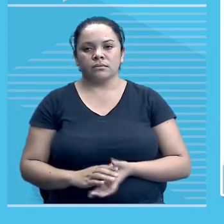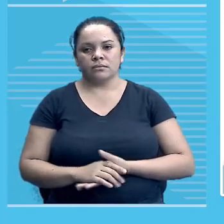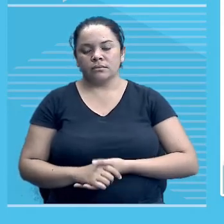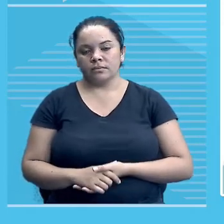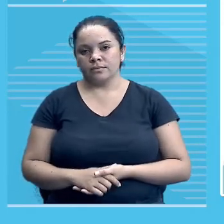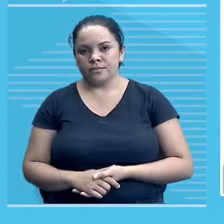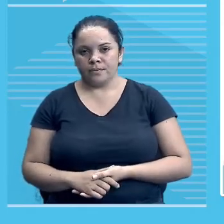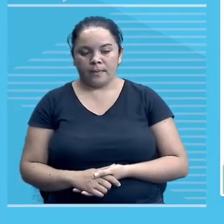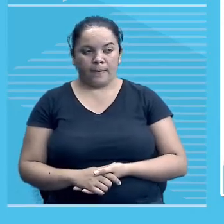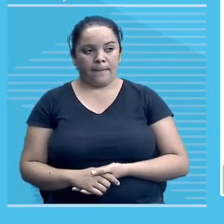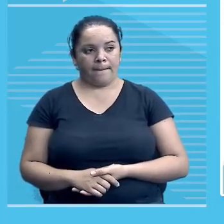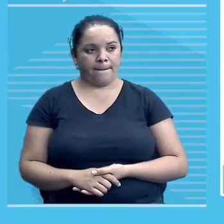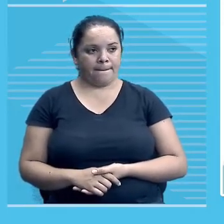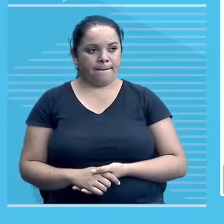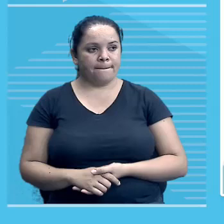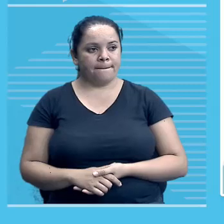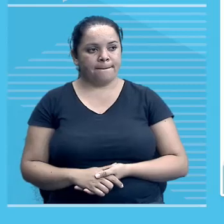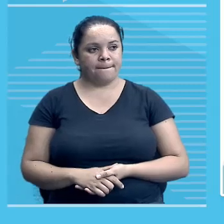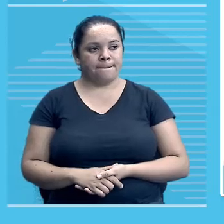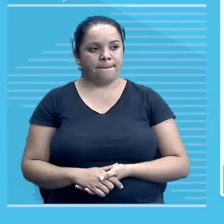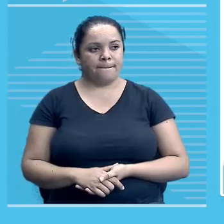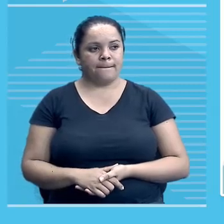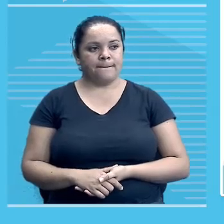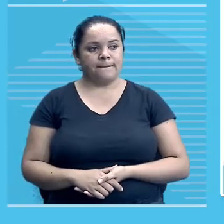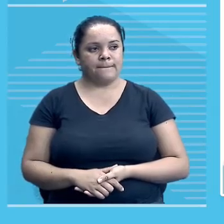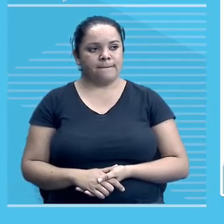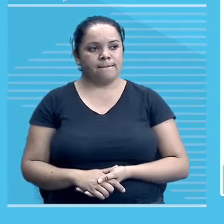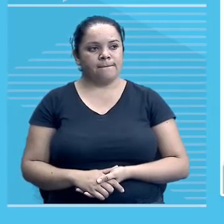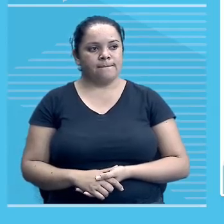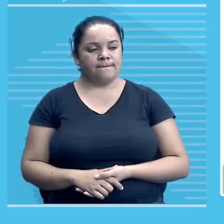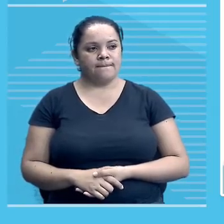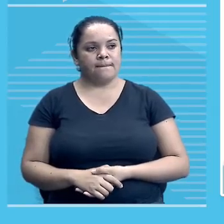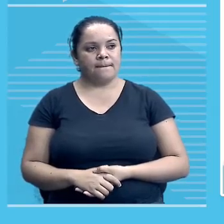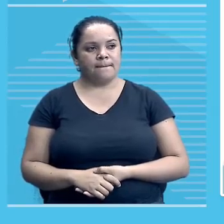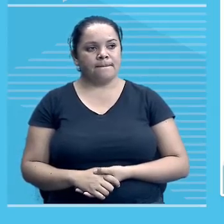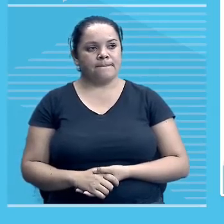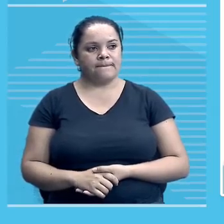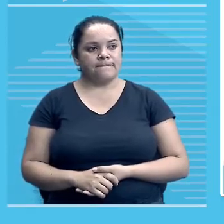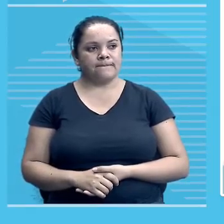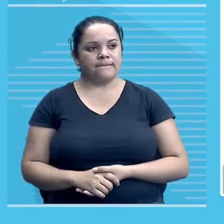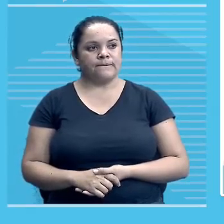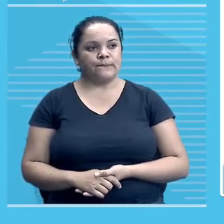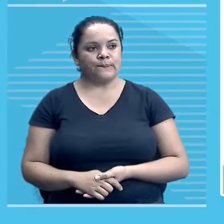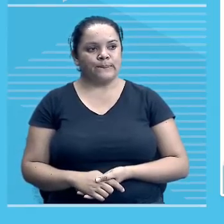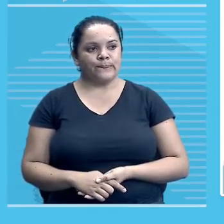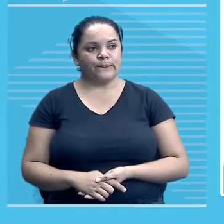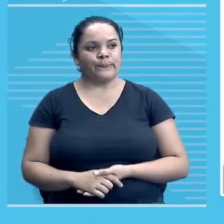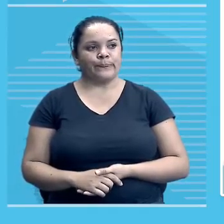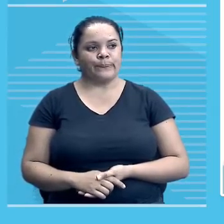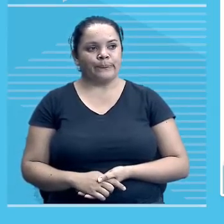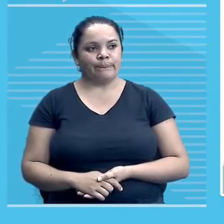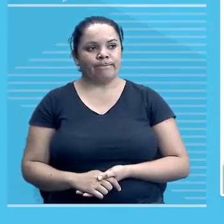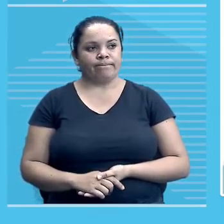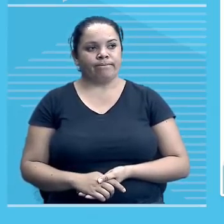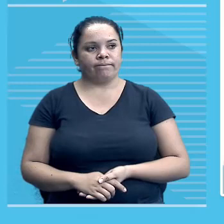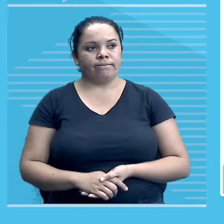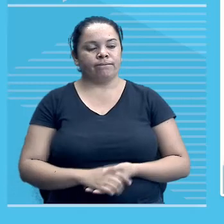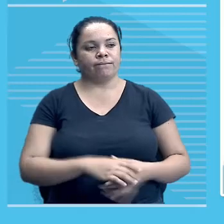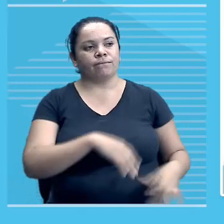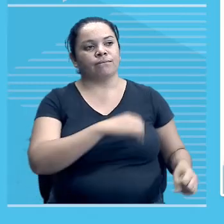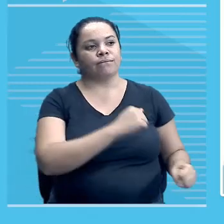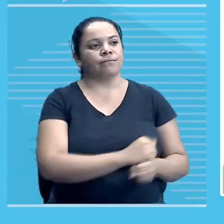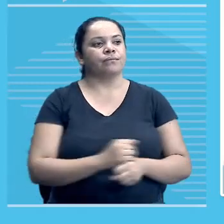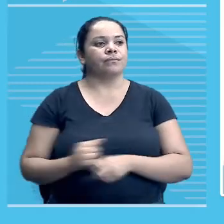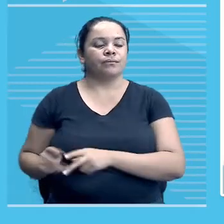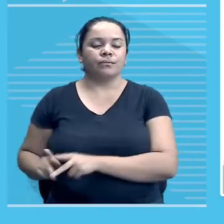E o produto das raízes é quem? C sobre A. Então, olha